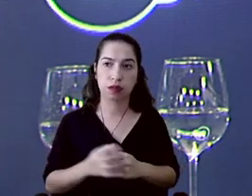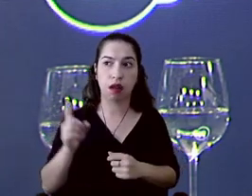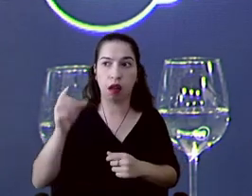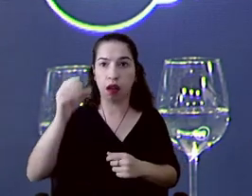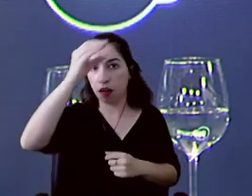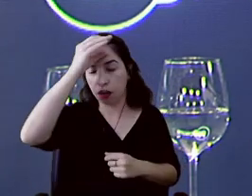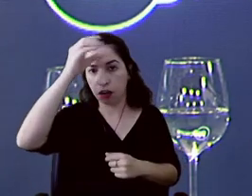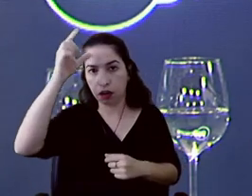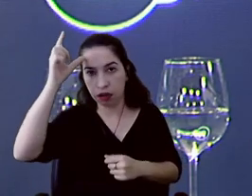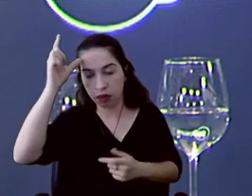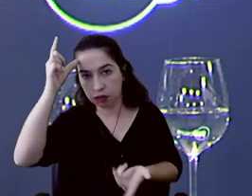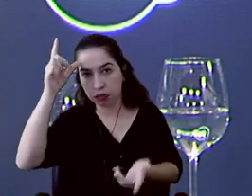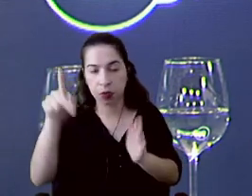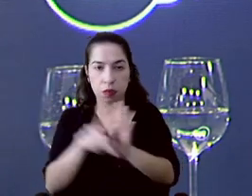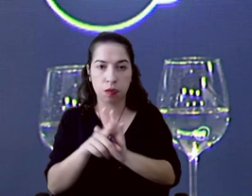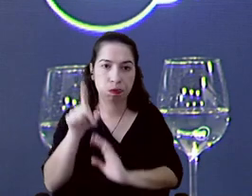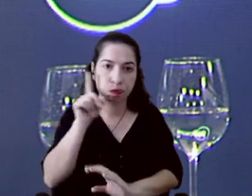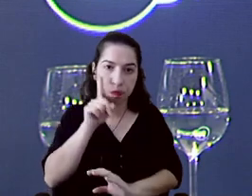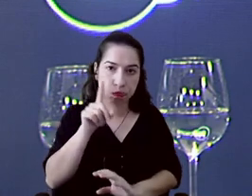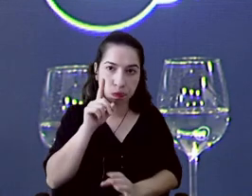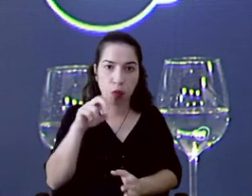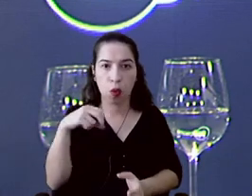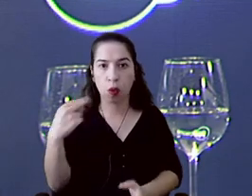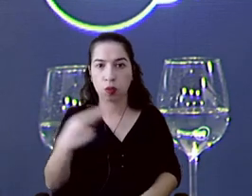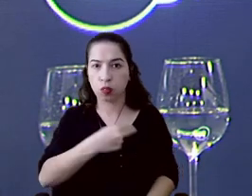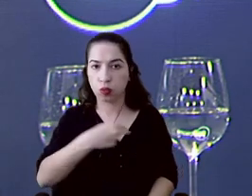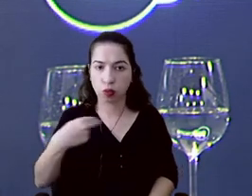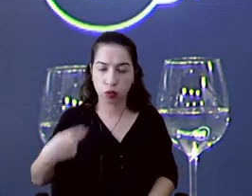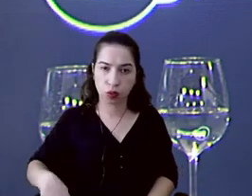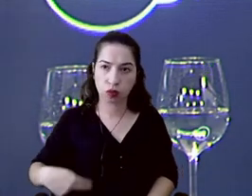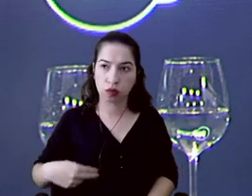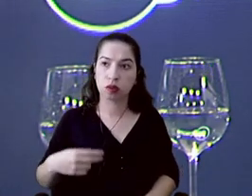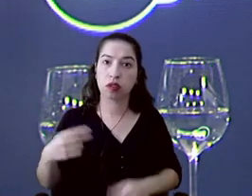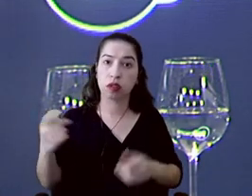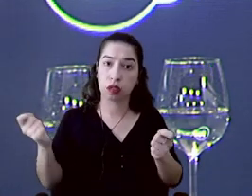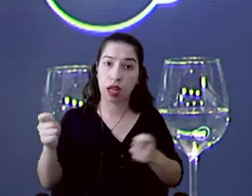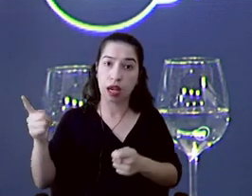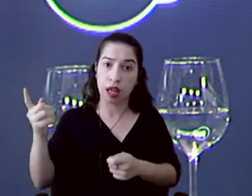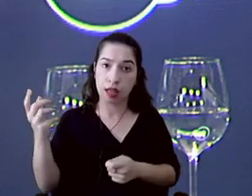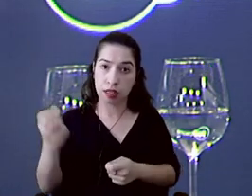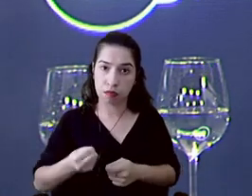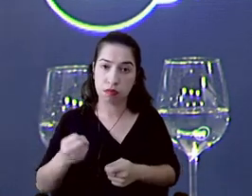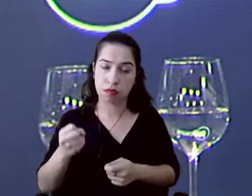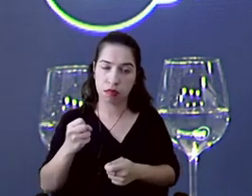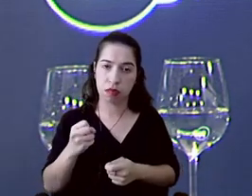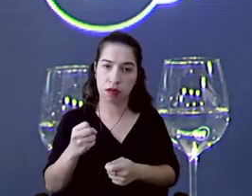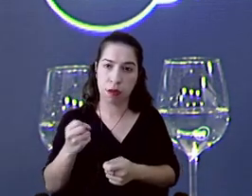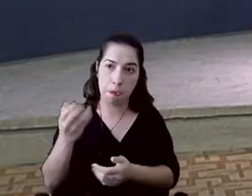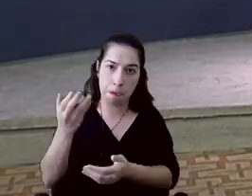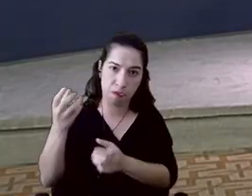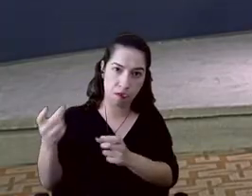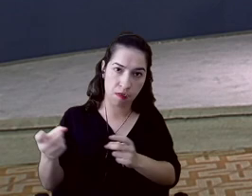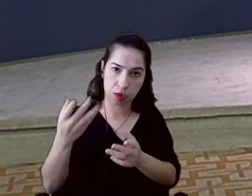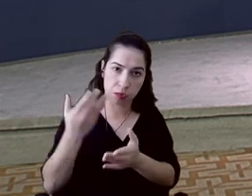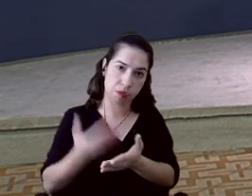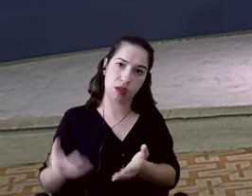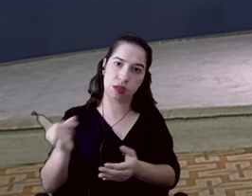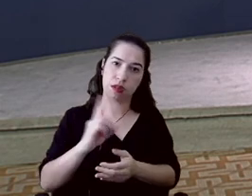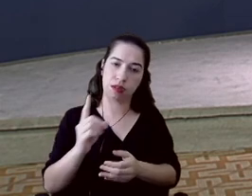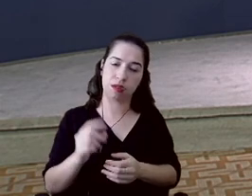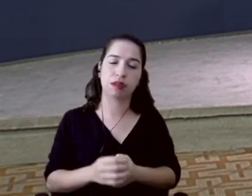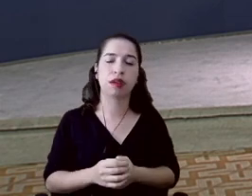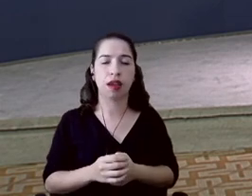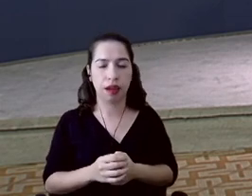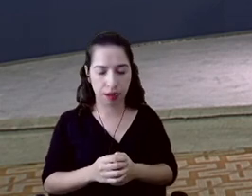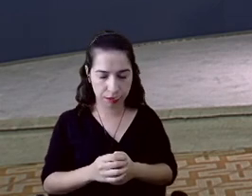chinês eventualmente pudesse receber nessa modalidade e não perder venda né exatamente Não